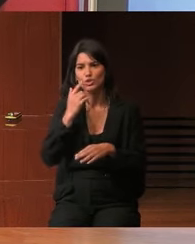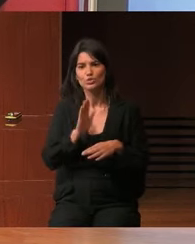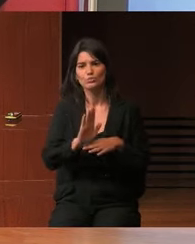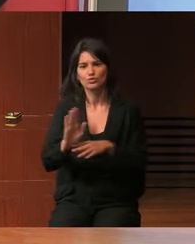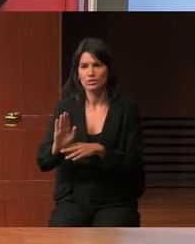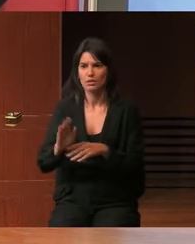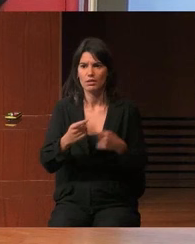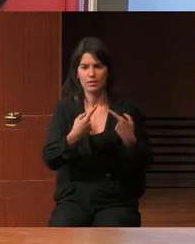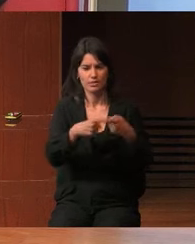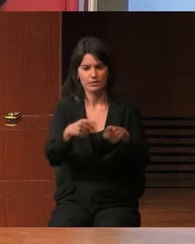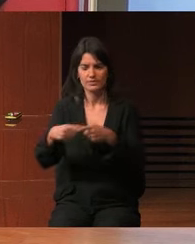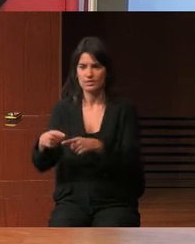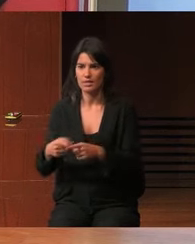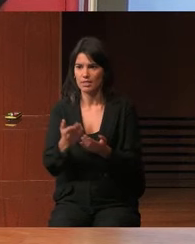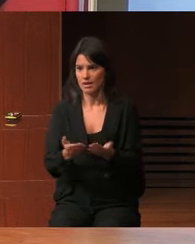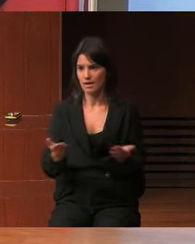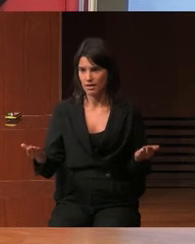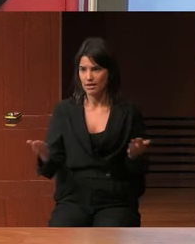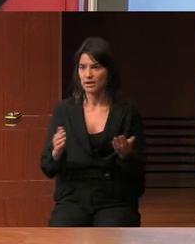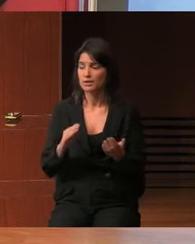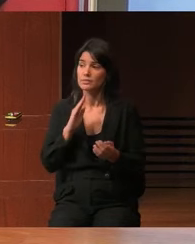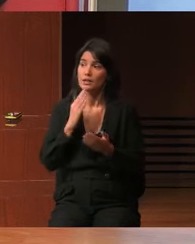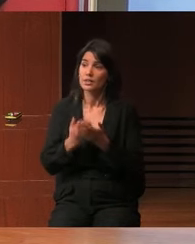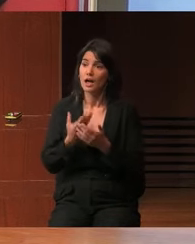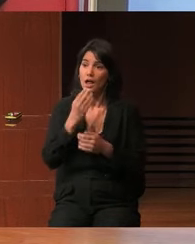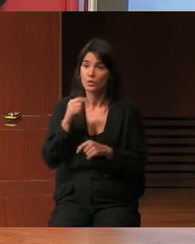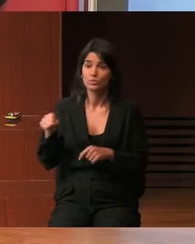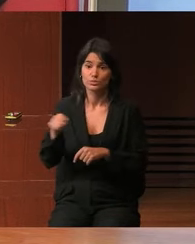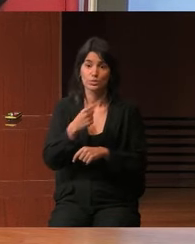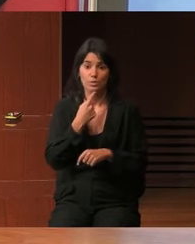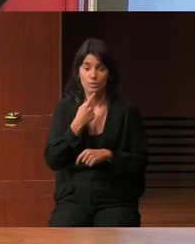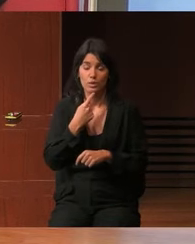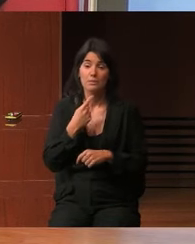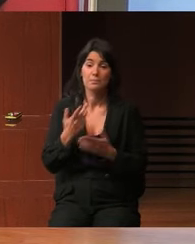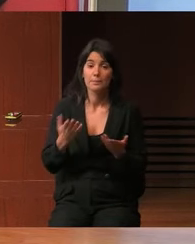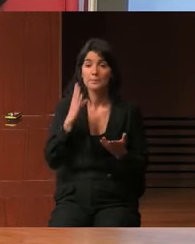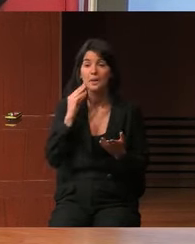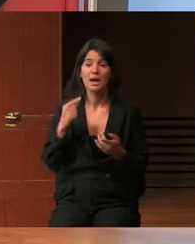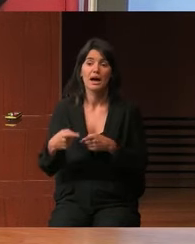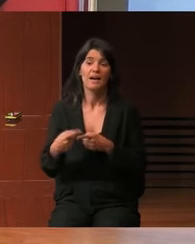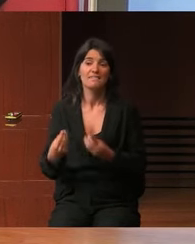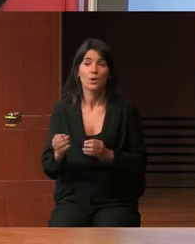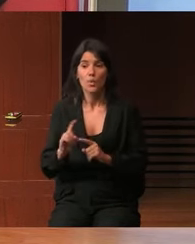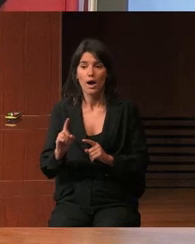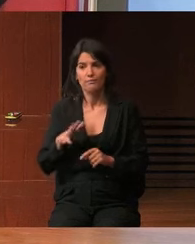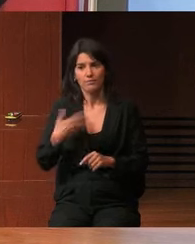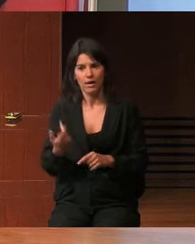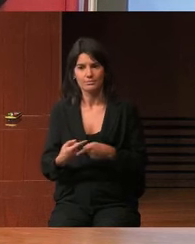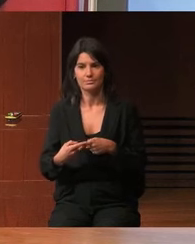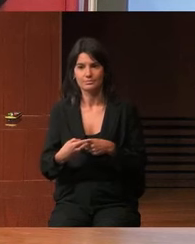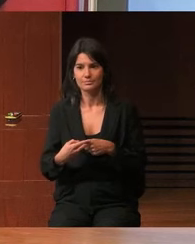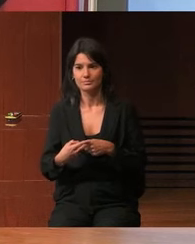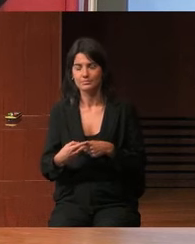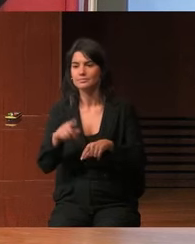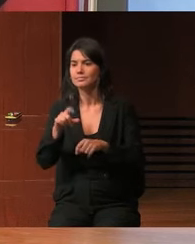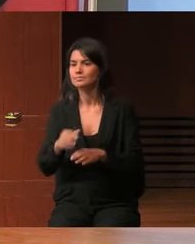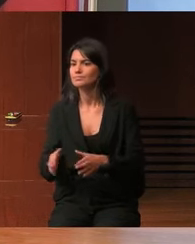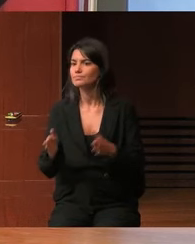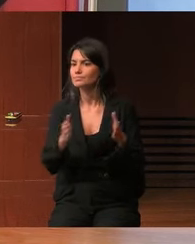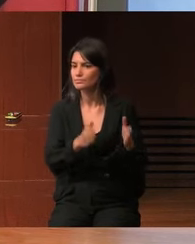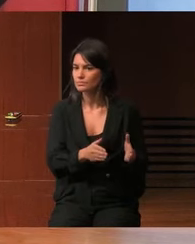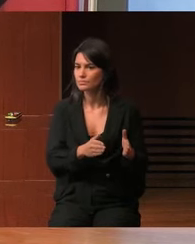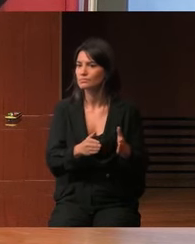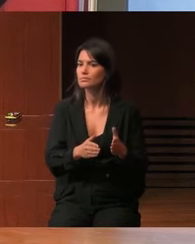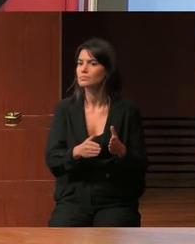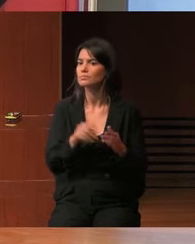que existe permite que muitos alunos que à partida não se interessariam por um tema possam passar a interessar-se. Por outro, para